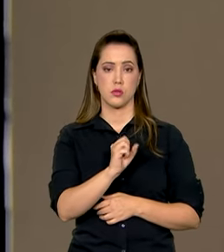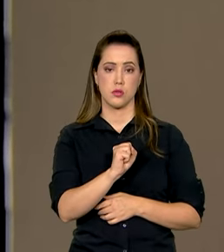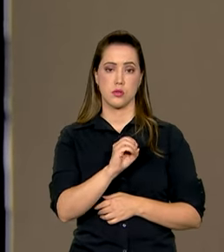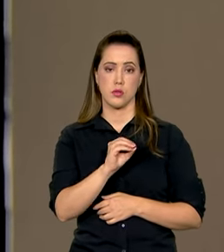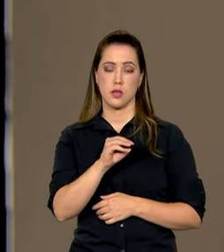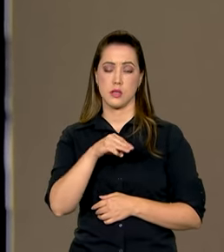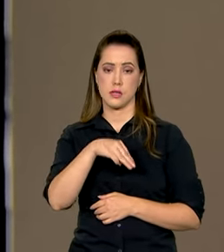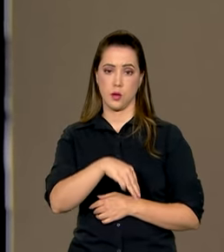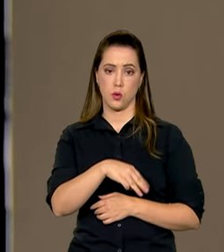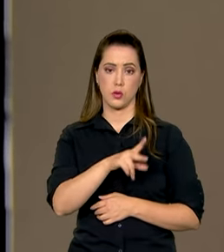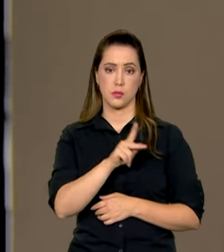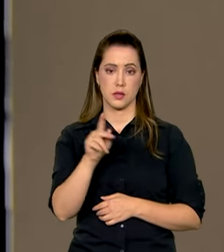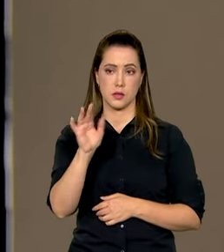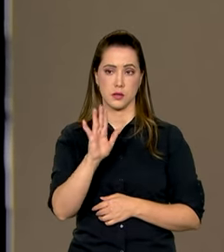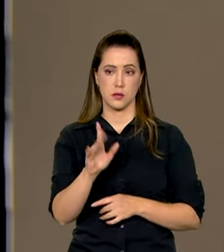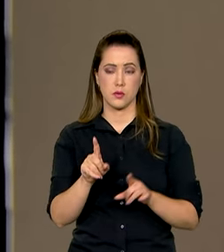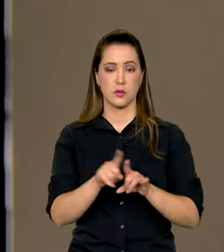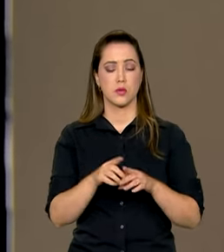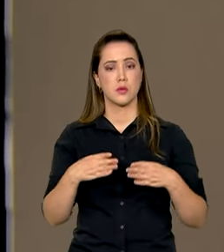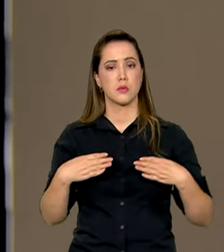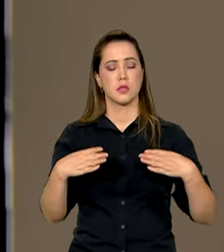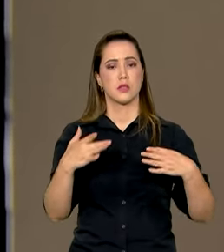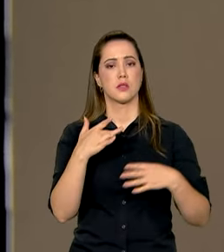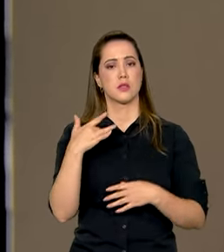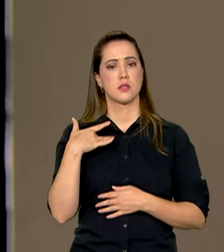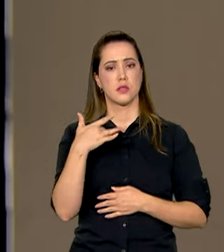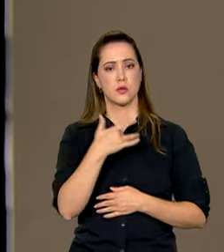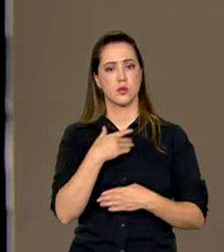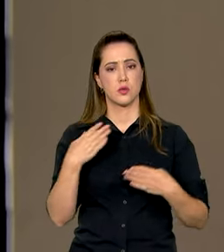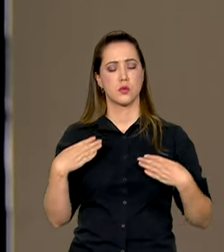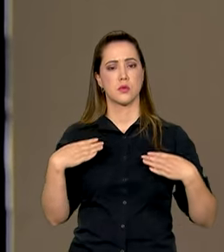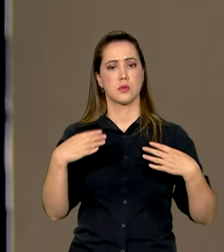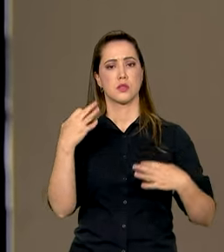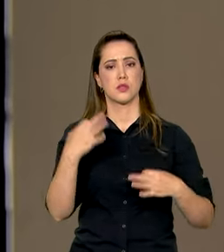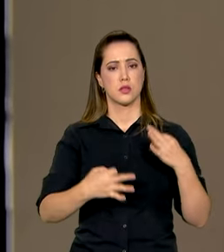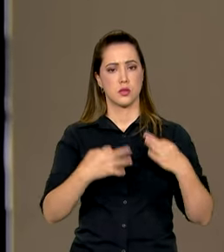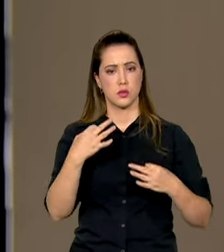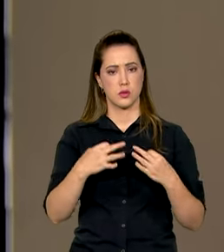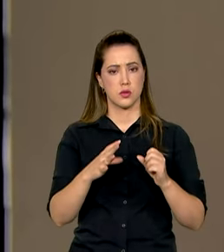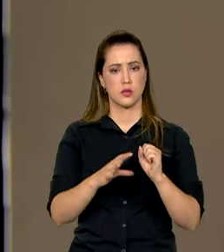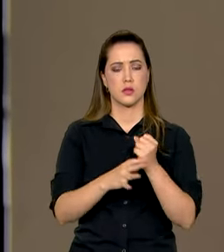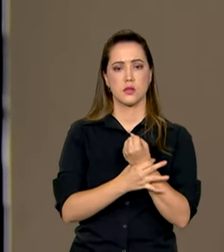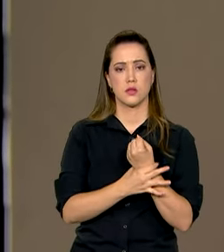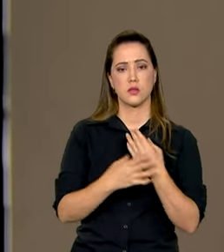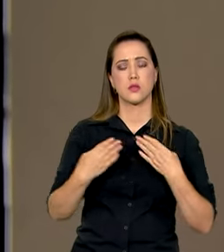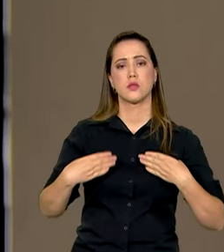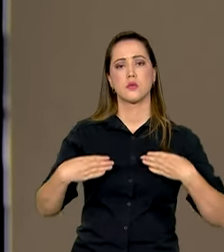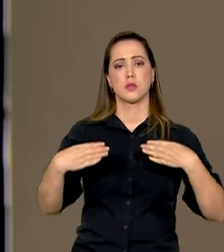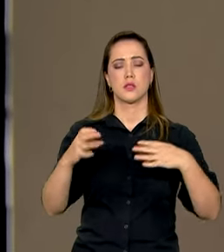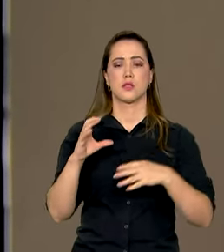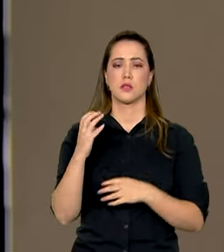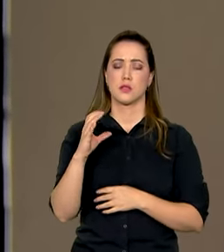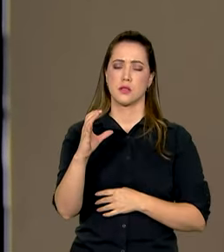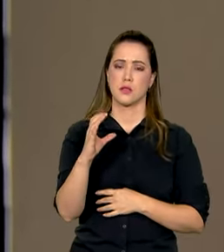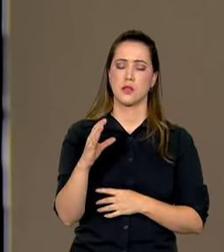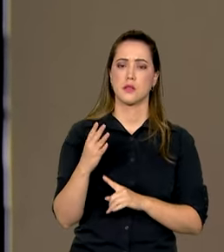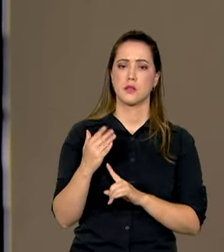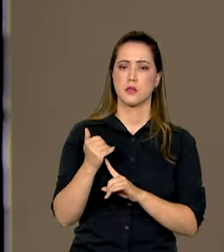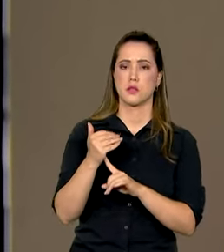Presidência da República, do Ministério da Saúde, do Ministério da Justiça e Segurança Pública e do Ministério da Ciência, Tecnologia e